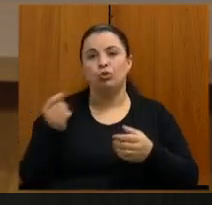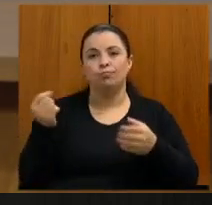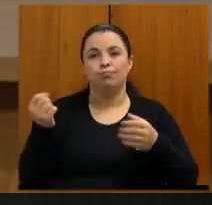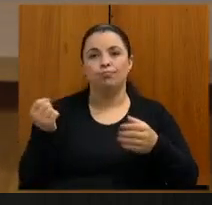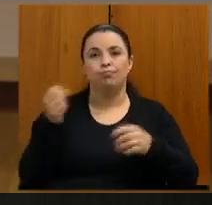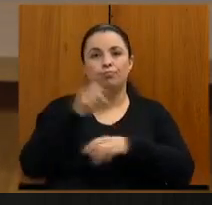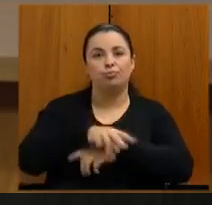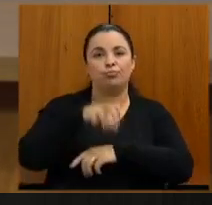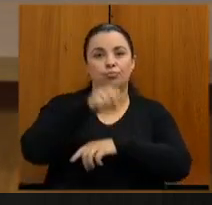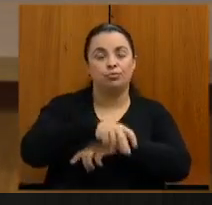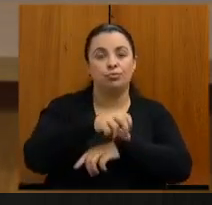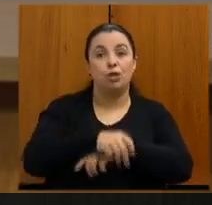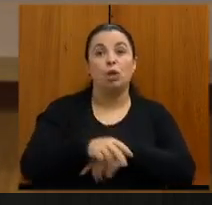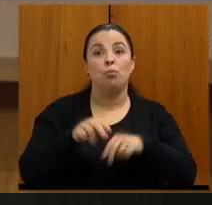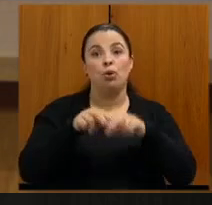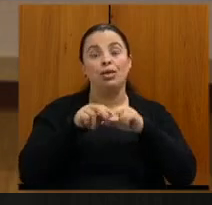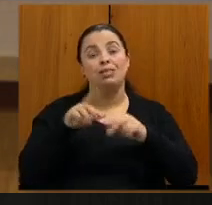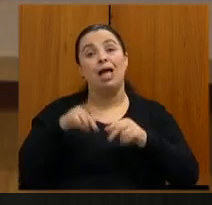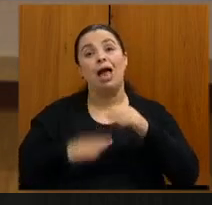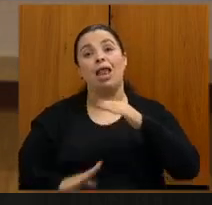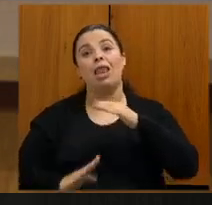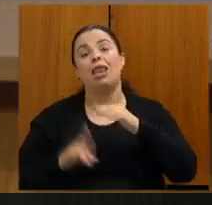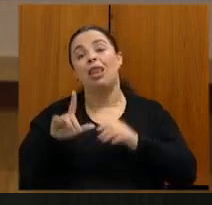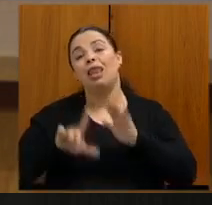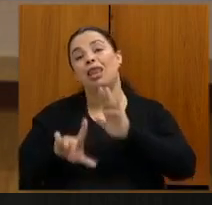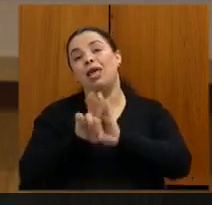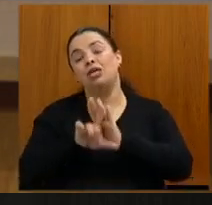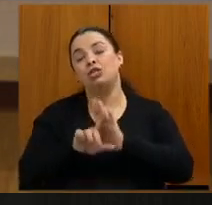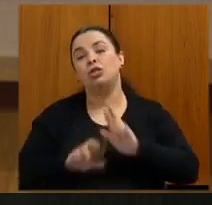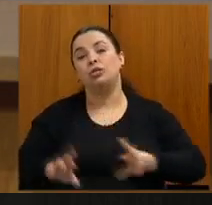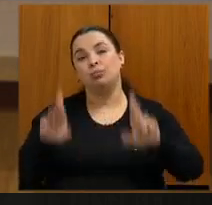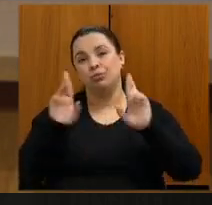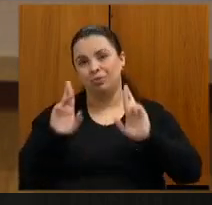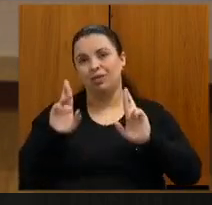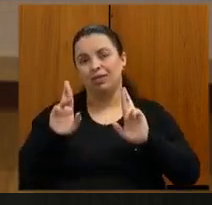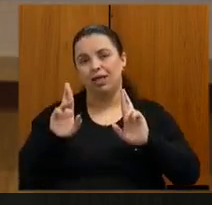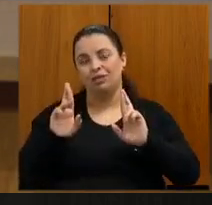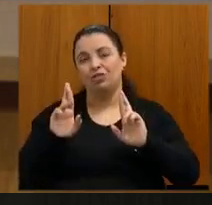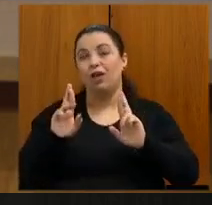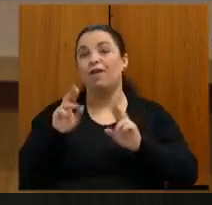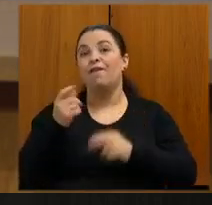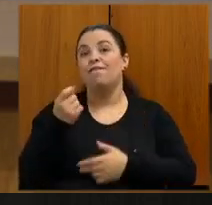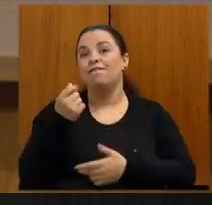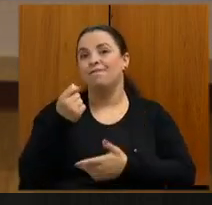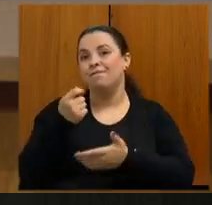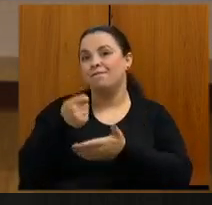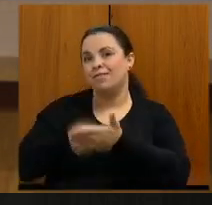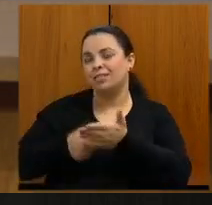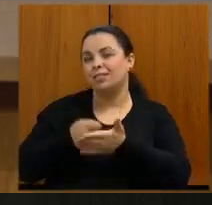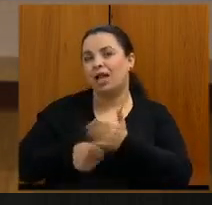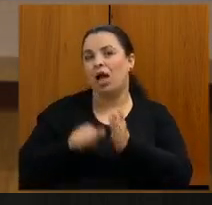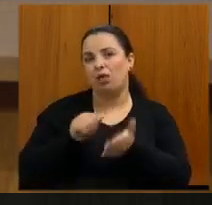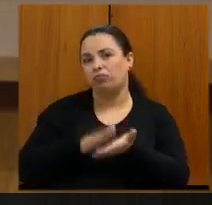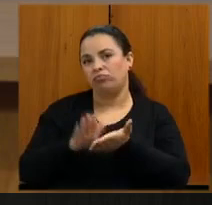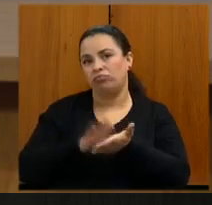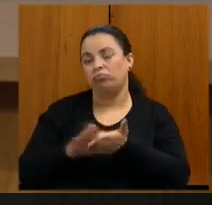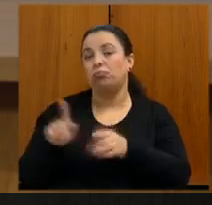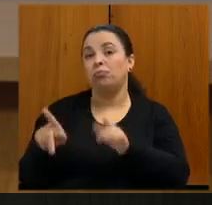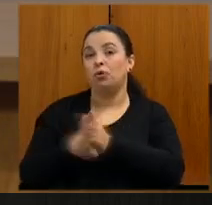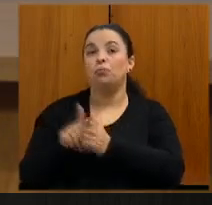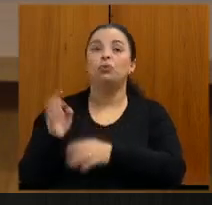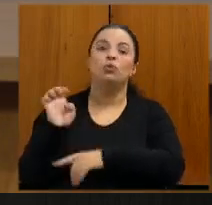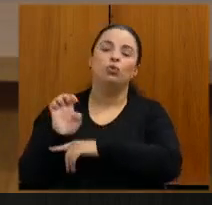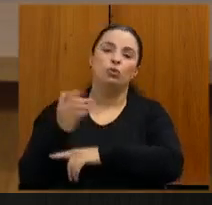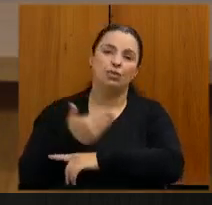nem o estado não pode assumir o compromisso maior do que ele tem capacidade de pagar Então essa é uma responsabilidade que a